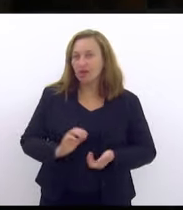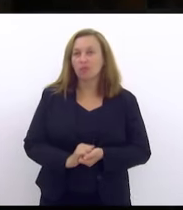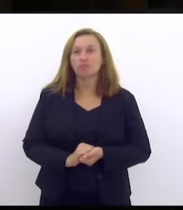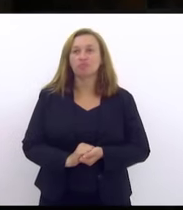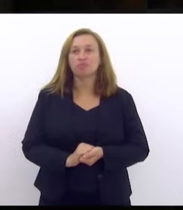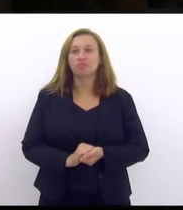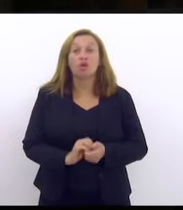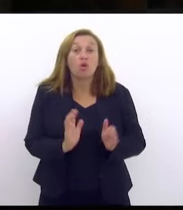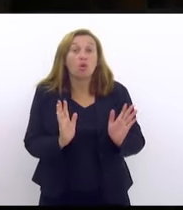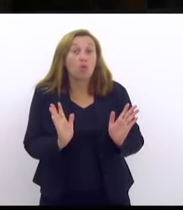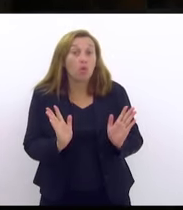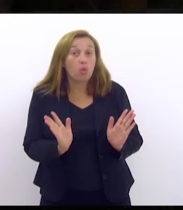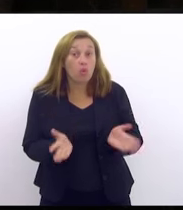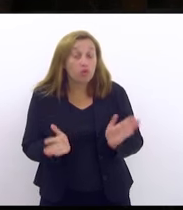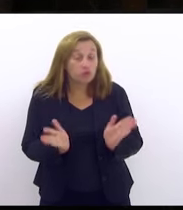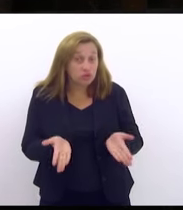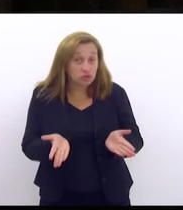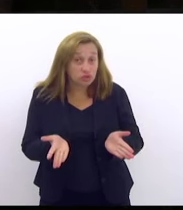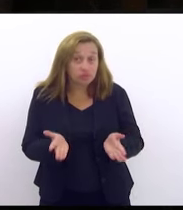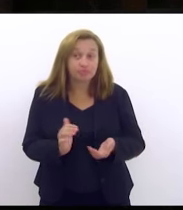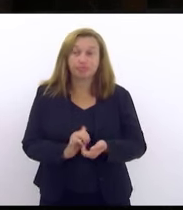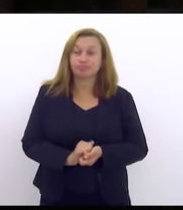este que hoje